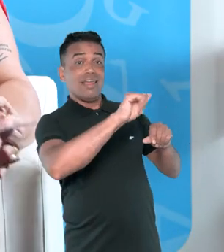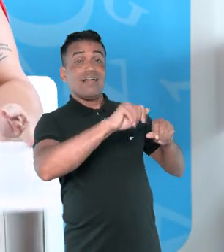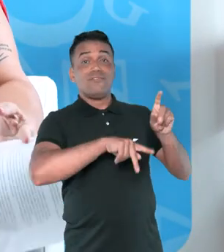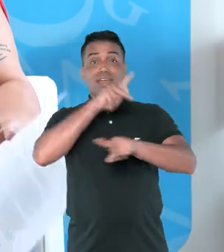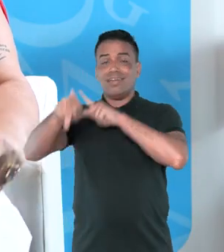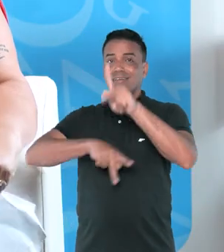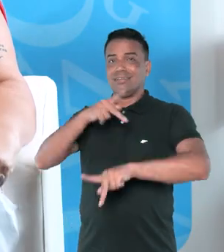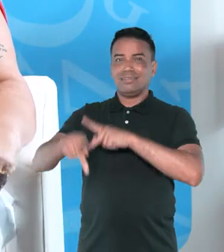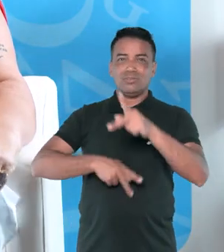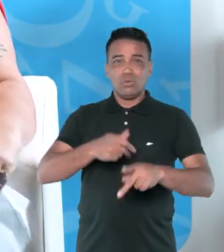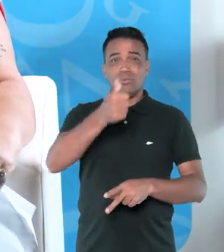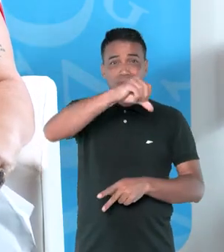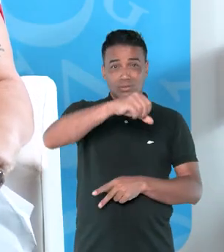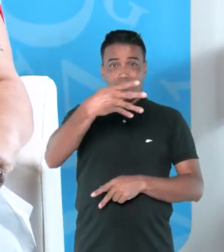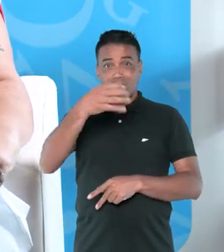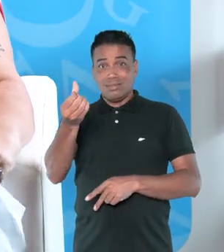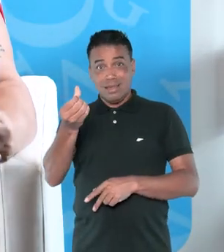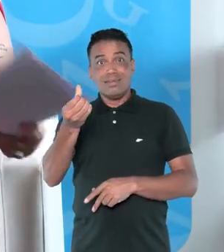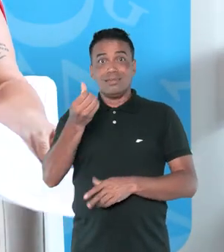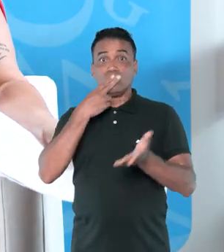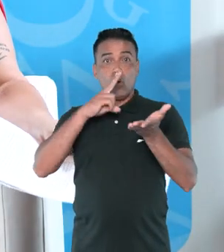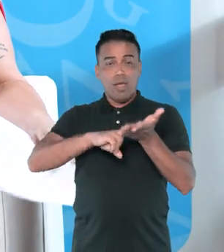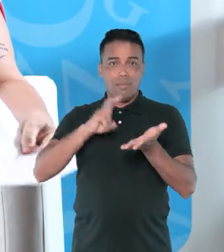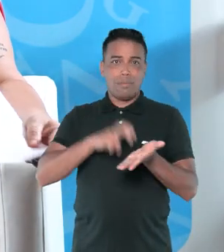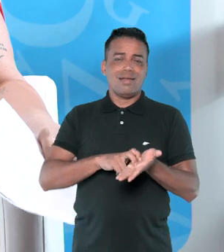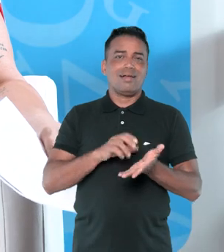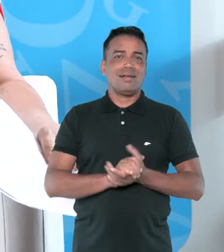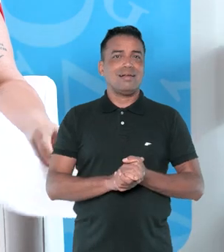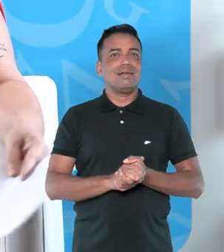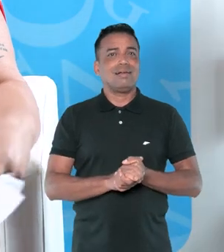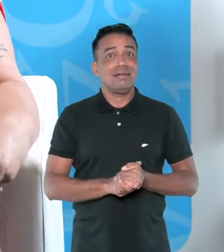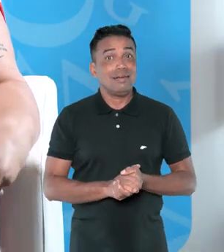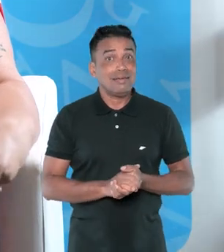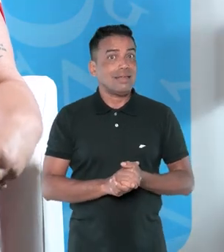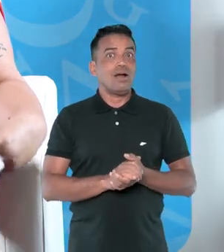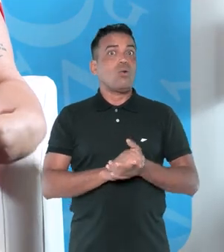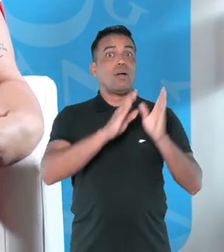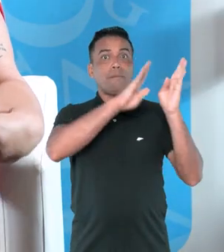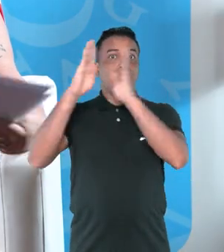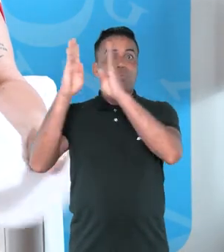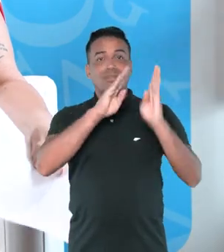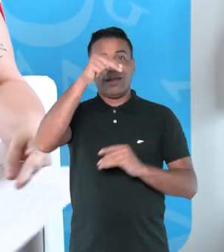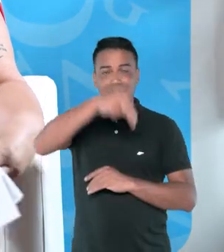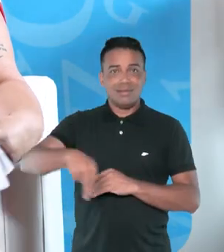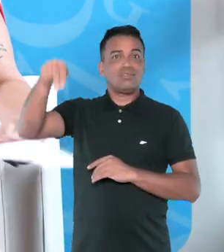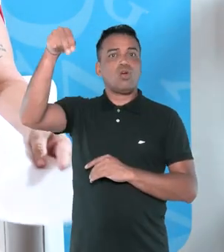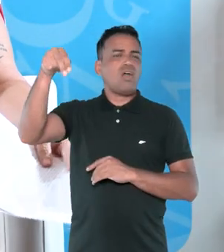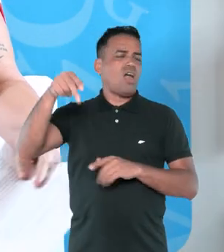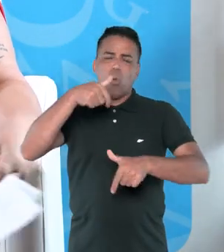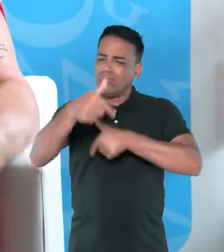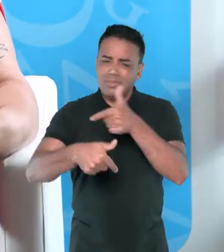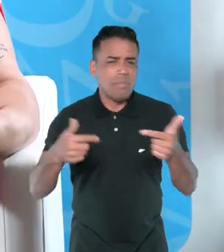novembro de 46, no Correio da Manhã. E aí fui entrar na Hemeroteca Digital da Biblioteca Nacional, que é um trabalho incrível,